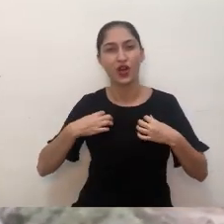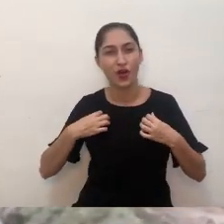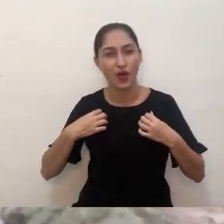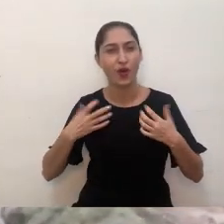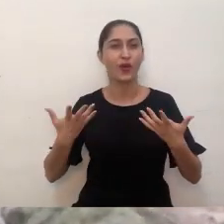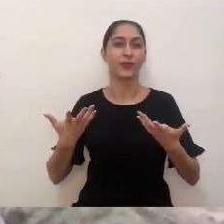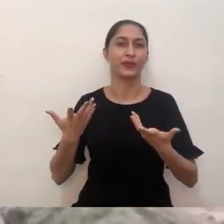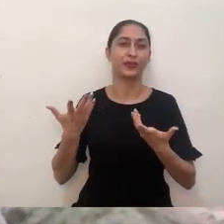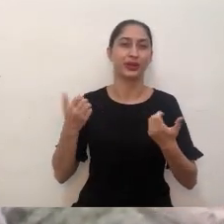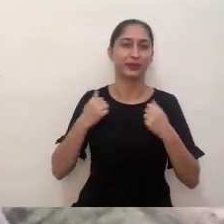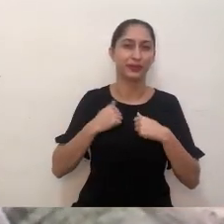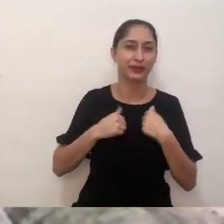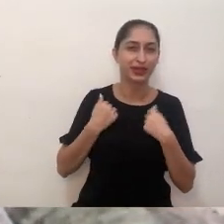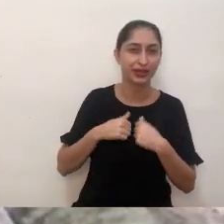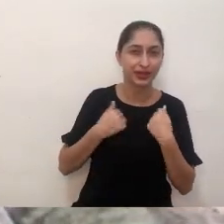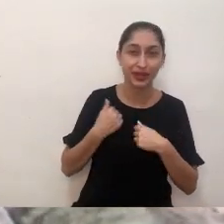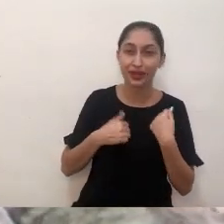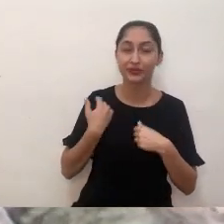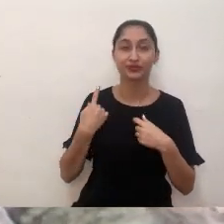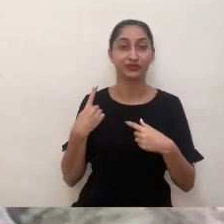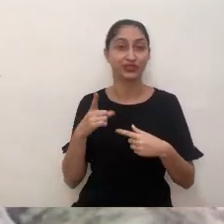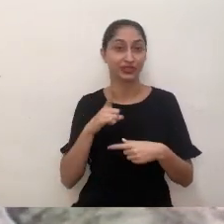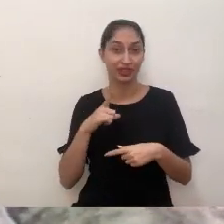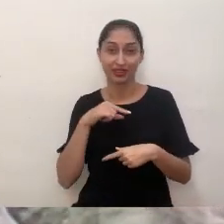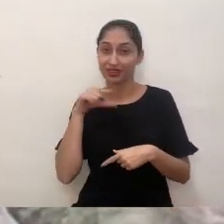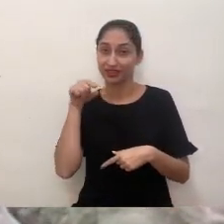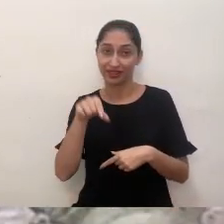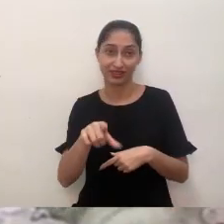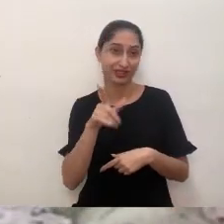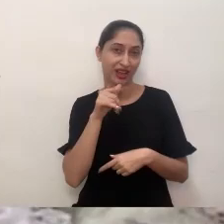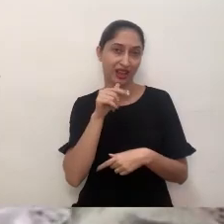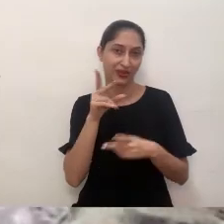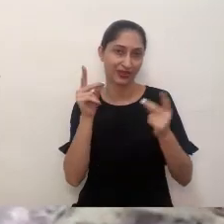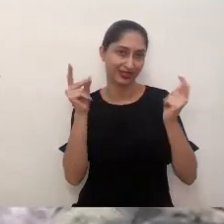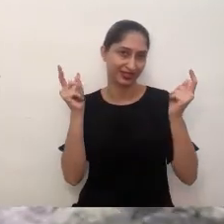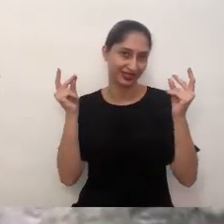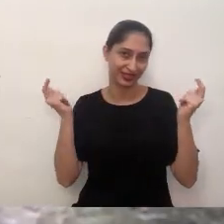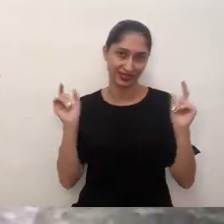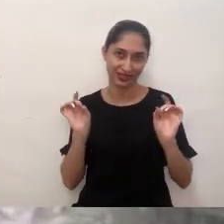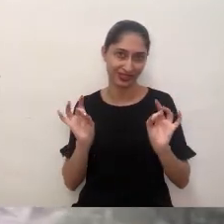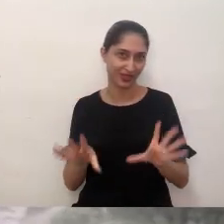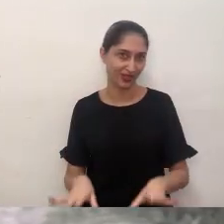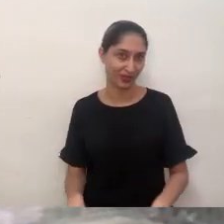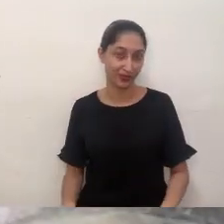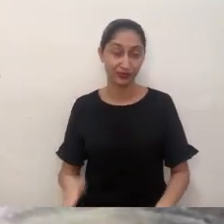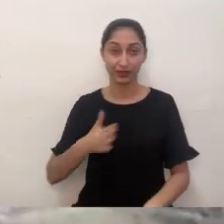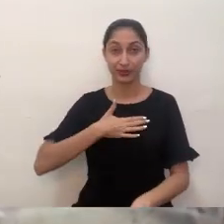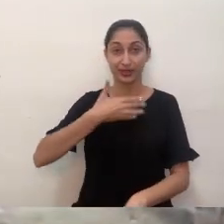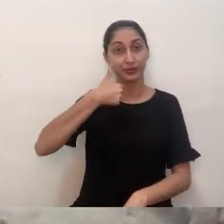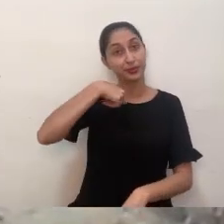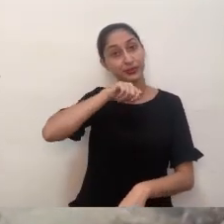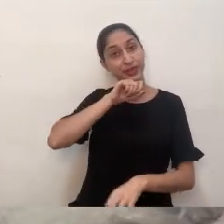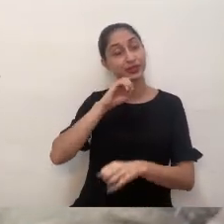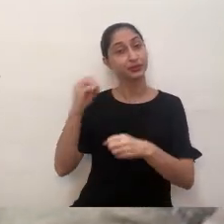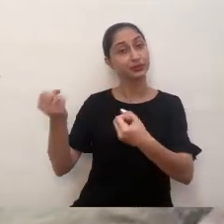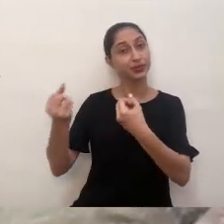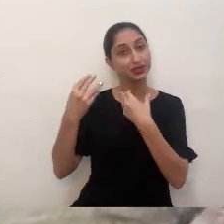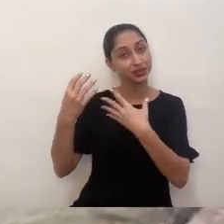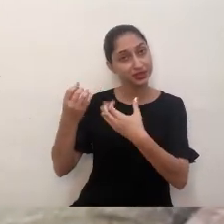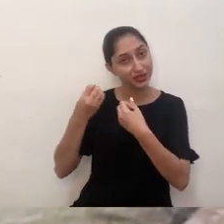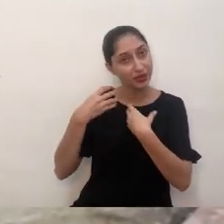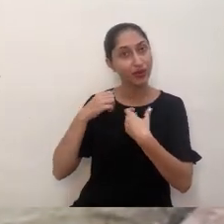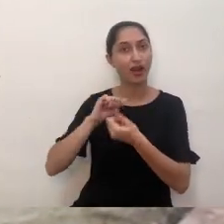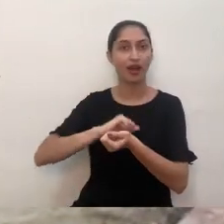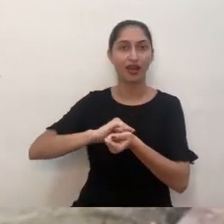banho. Era a única água que a gente tinha naquele tempo, que eu era criança. A minha mãe me ensinou, né, a lavar roupa